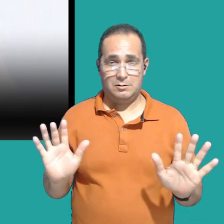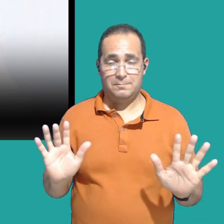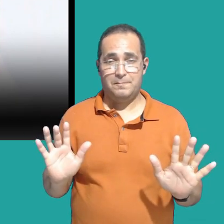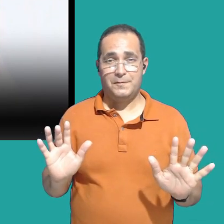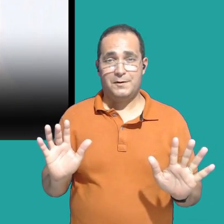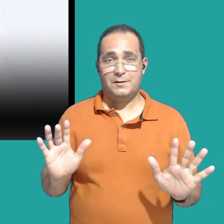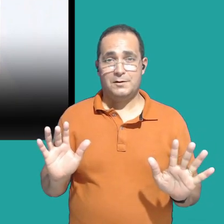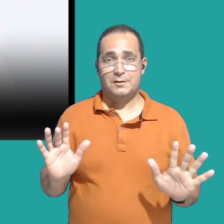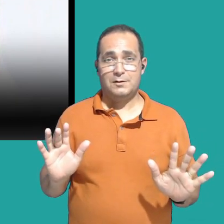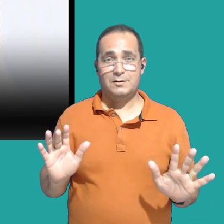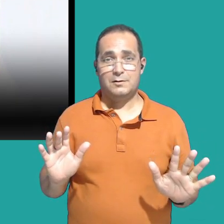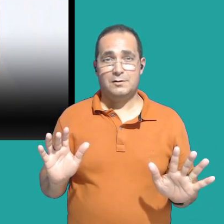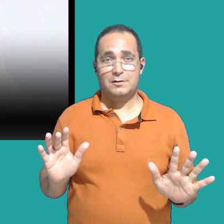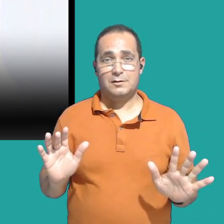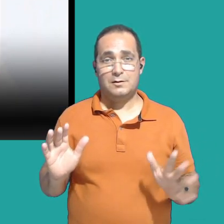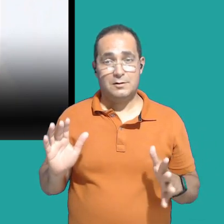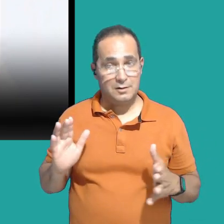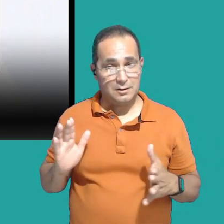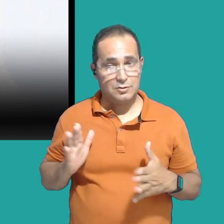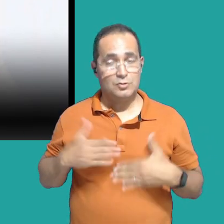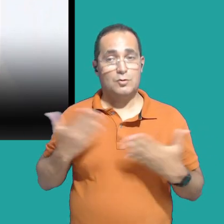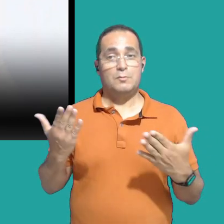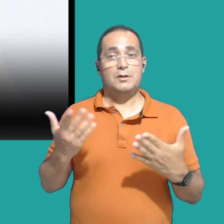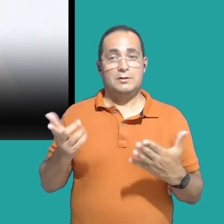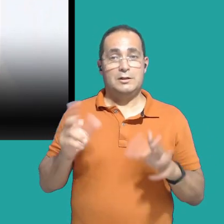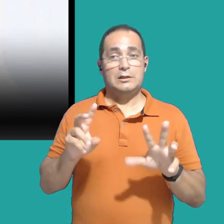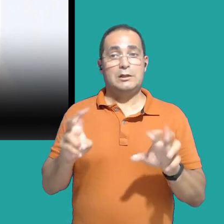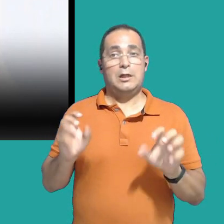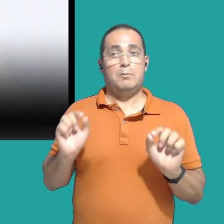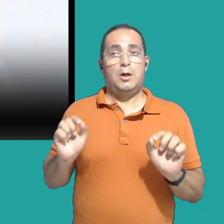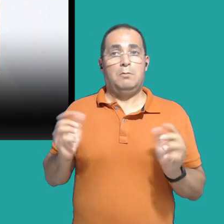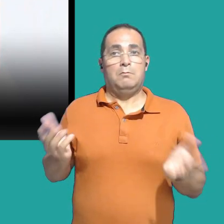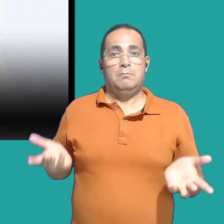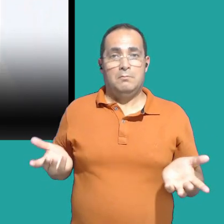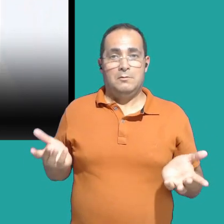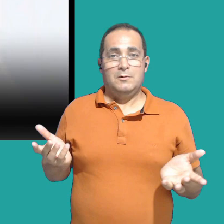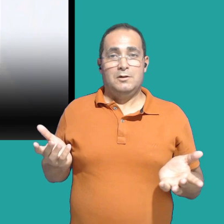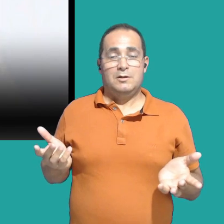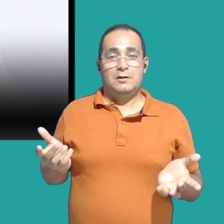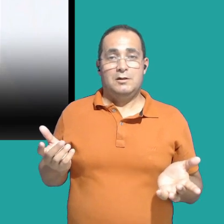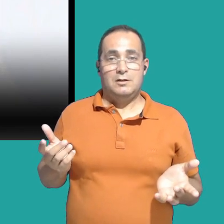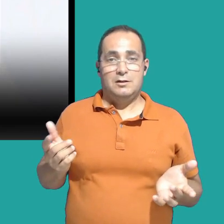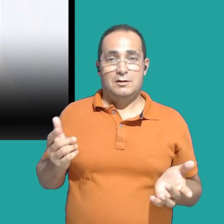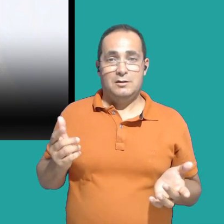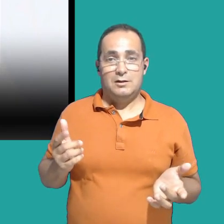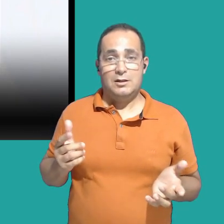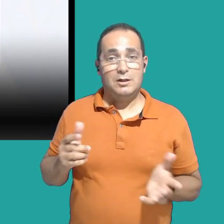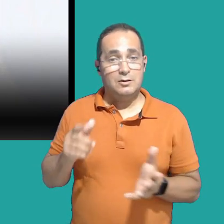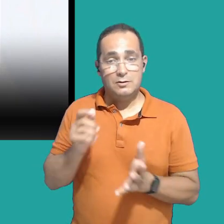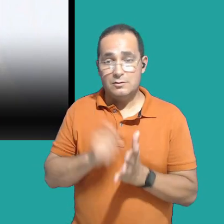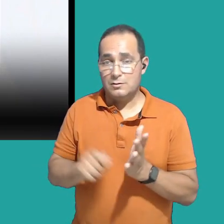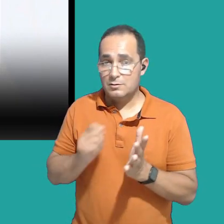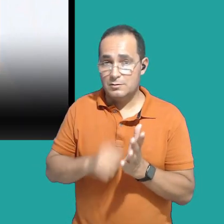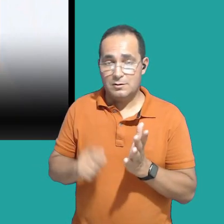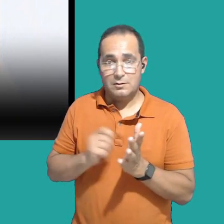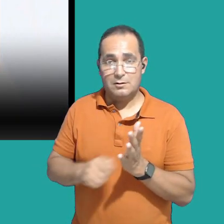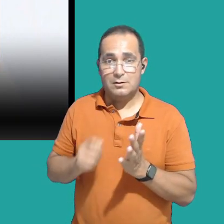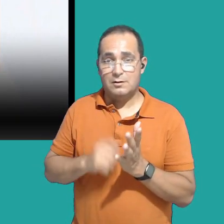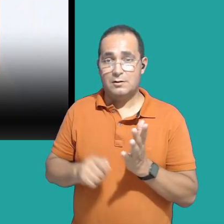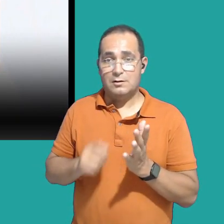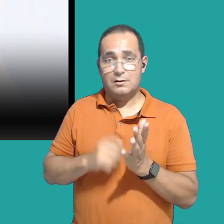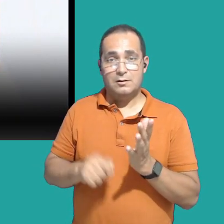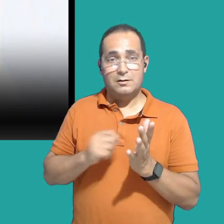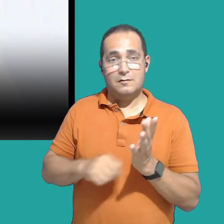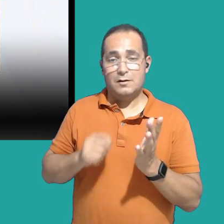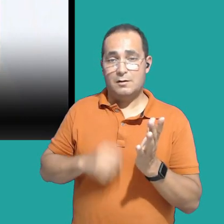tema ali. Você tem que ainda você é surpreendido com o tema, tem que desenvolver o tema e ainda fazer isso. Exatamente. E tudo é rascunho, né?